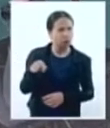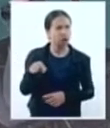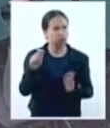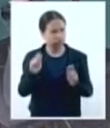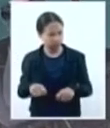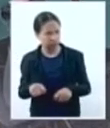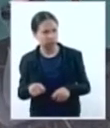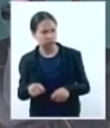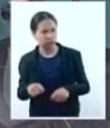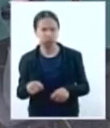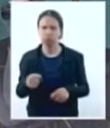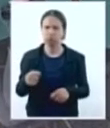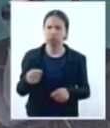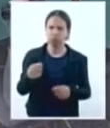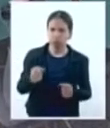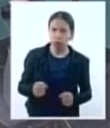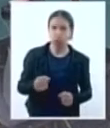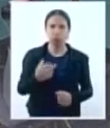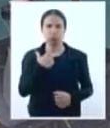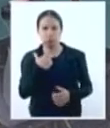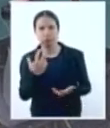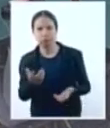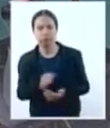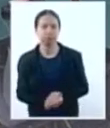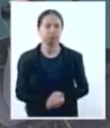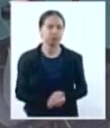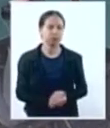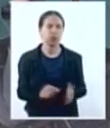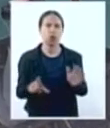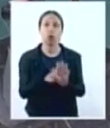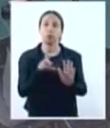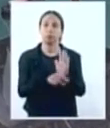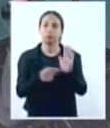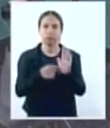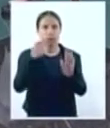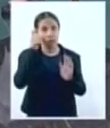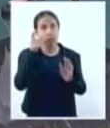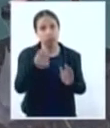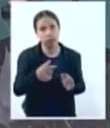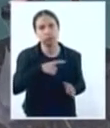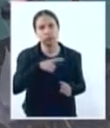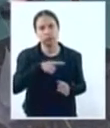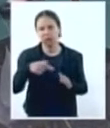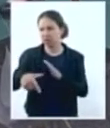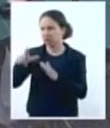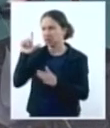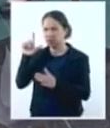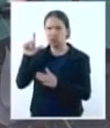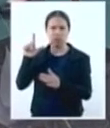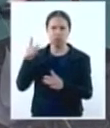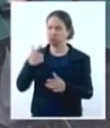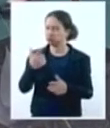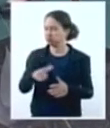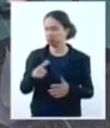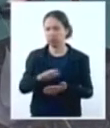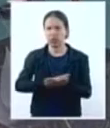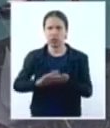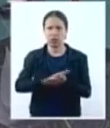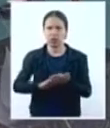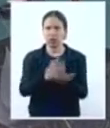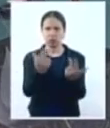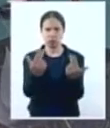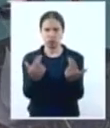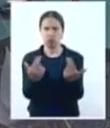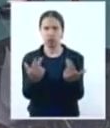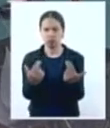no site da Prefeitura. Vereador, é um projeto muito interessante, né, não existia antes aqui, né, no município, é bom